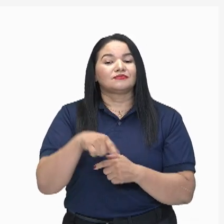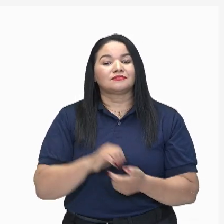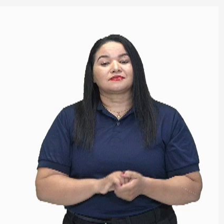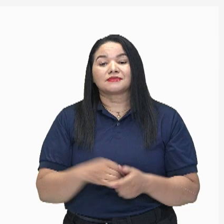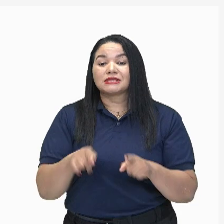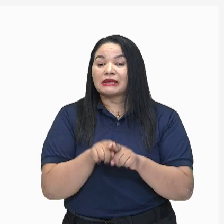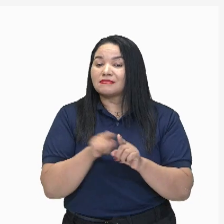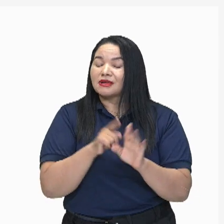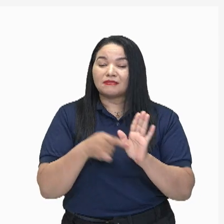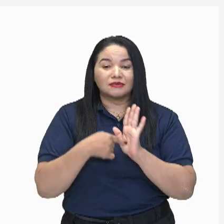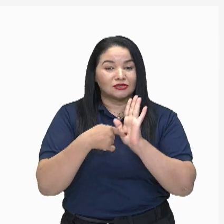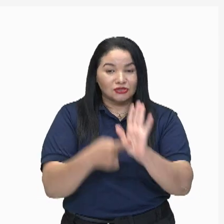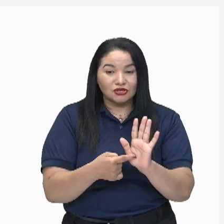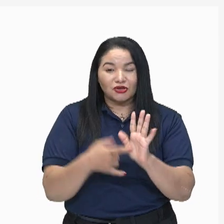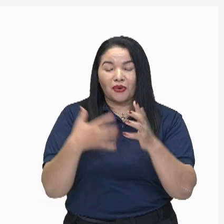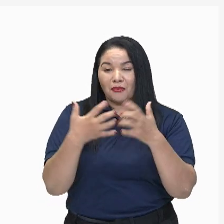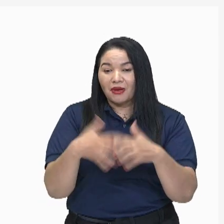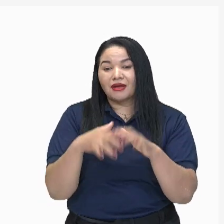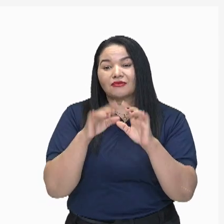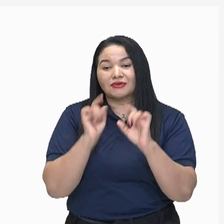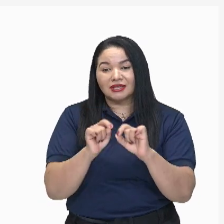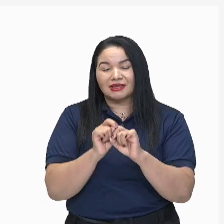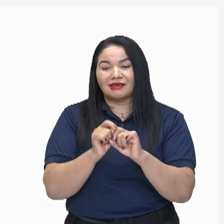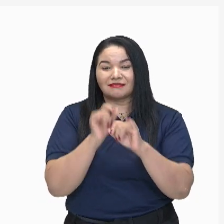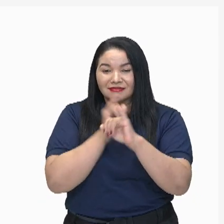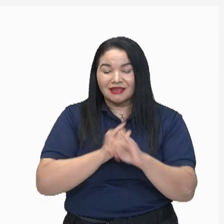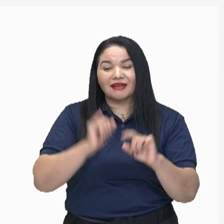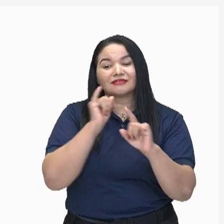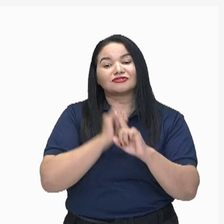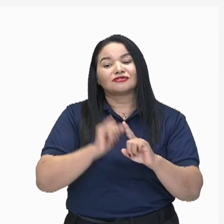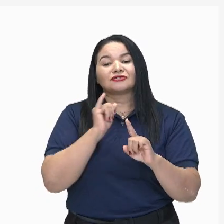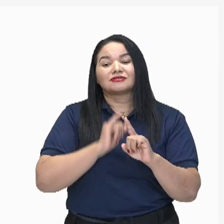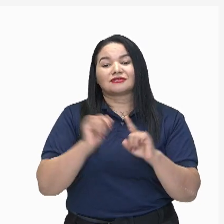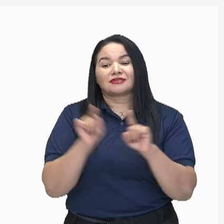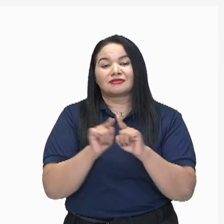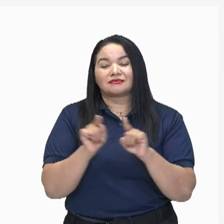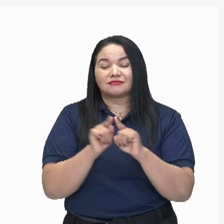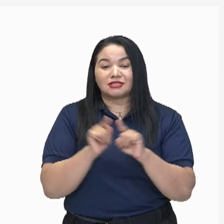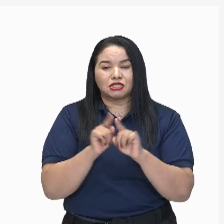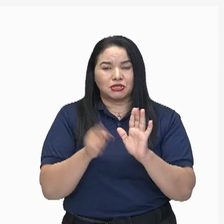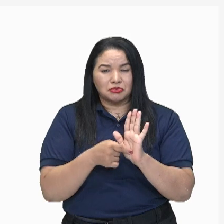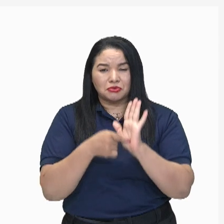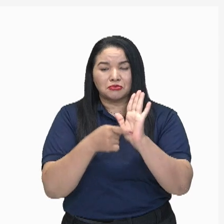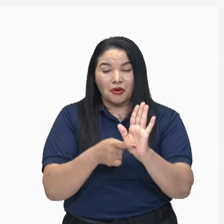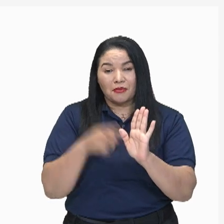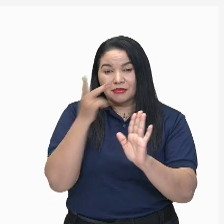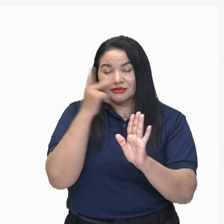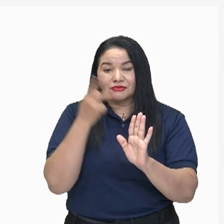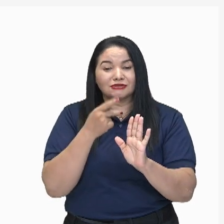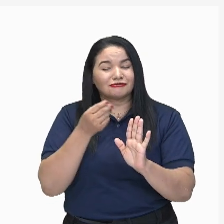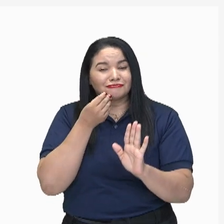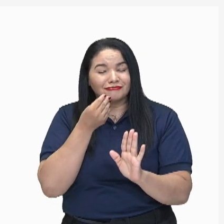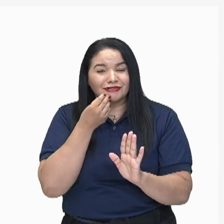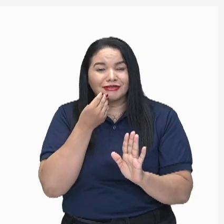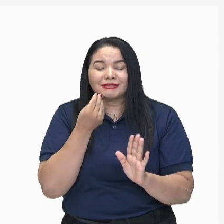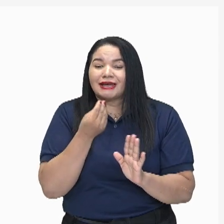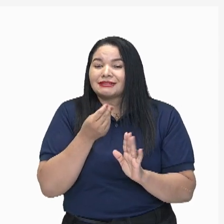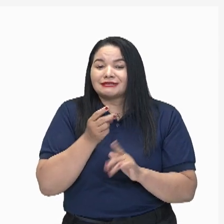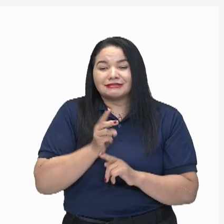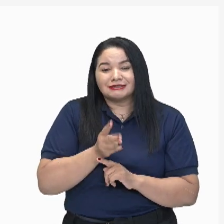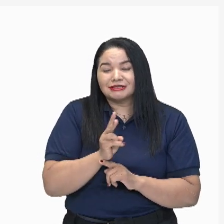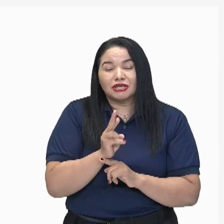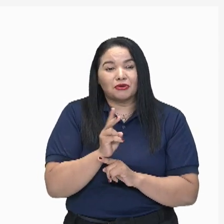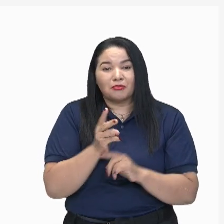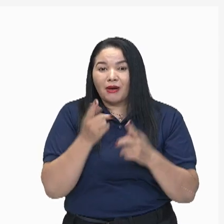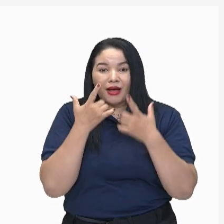apresenta uma complexidade narrativa, que é desafiador, ele exige sempre um leitor atento. Você tem que tentar sempre